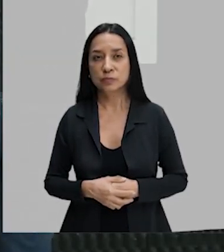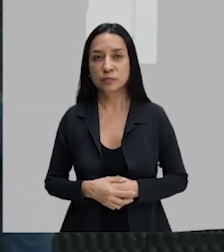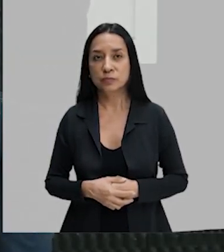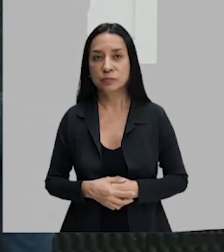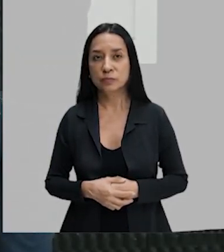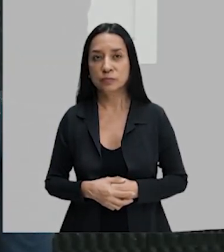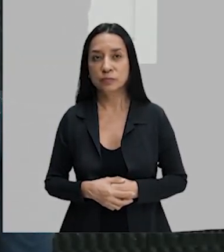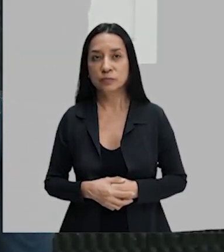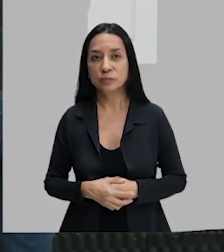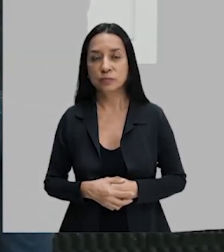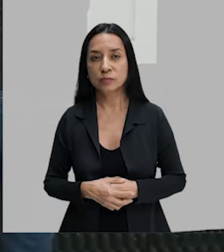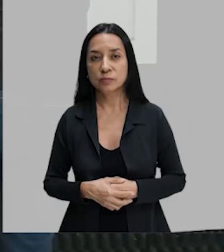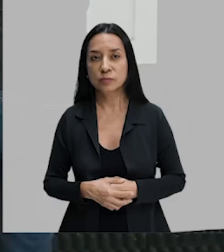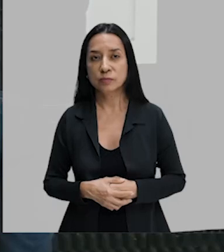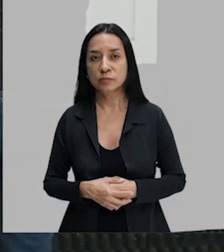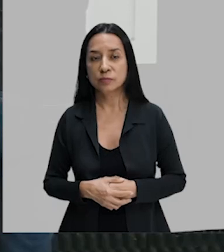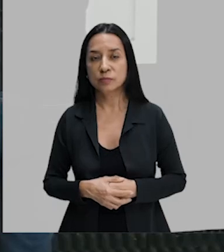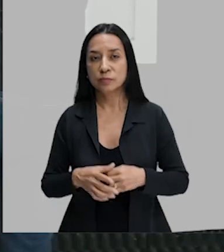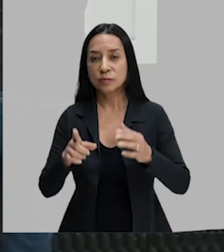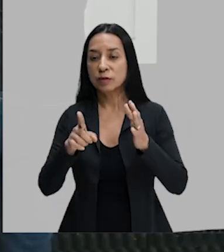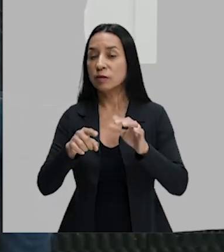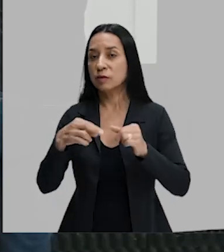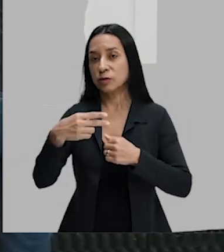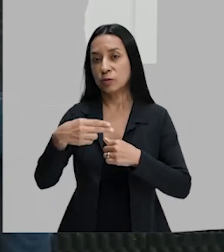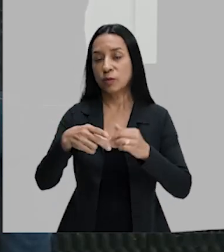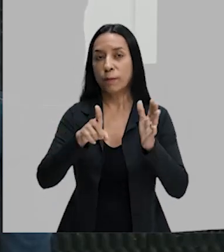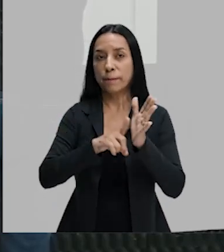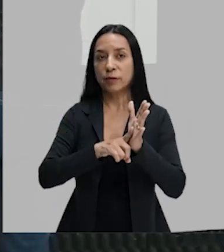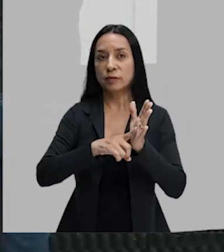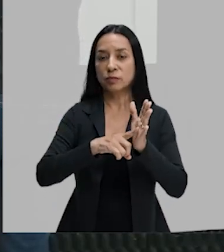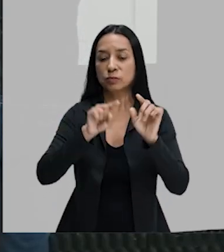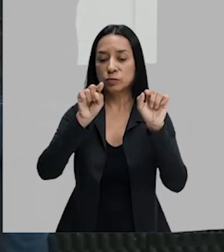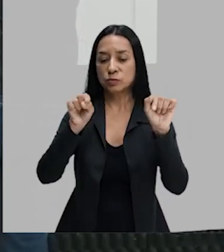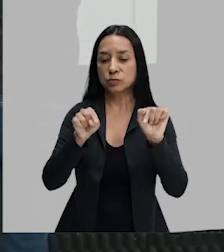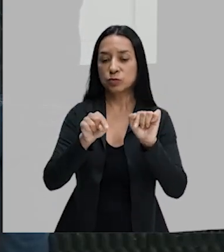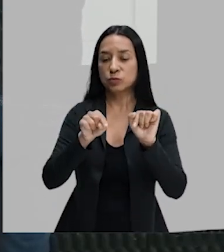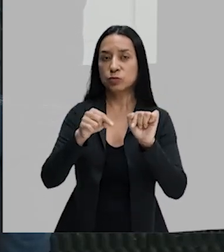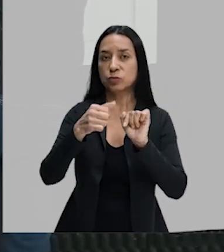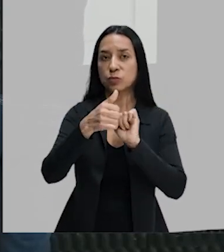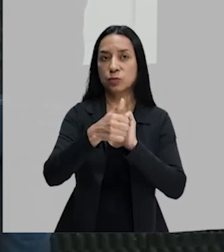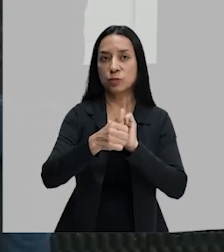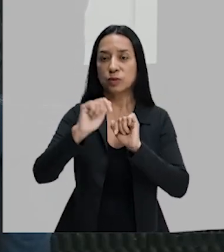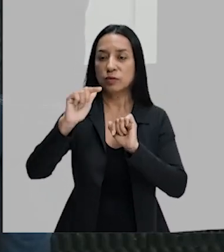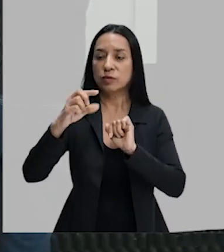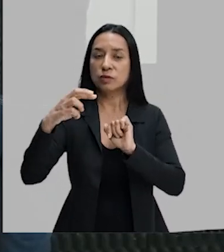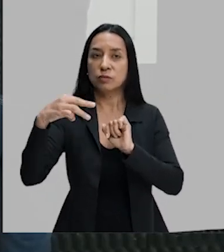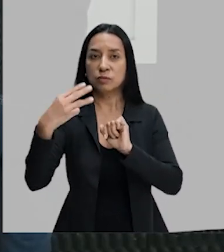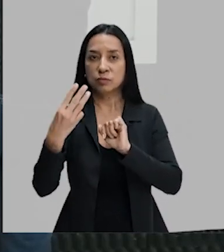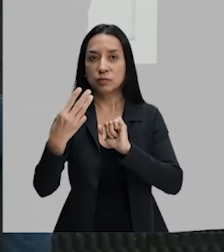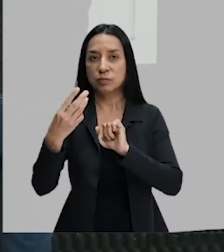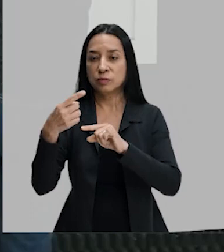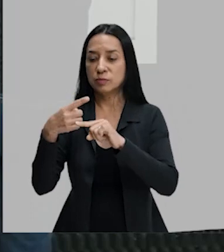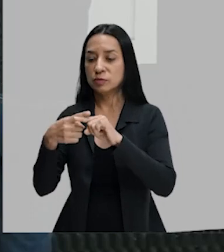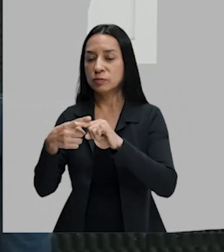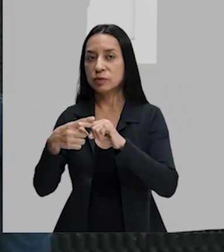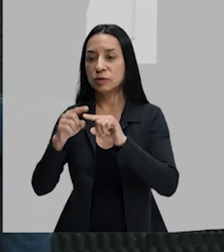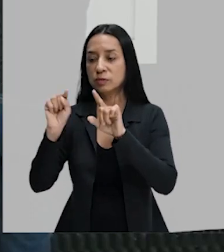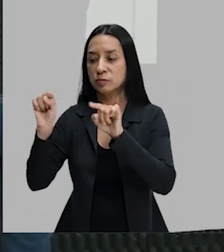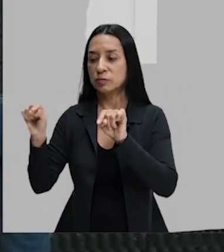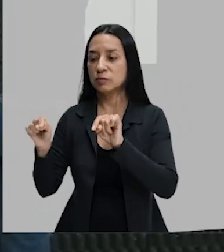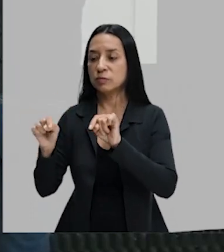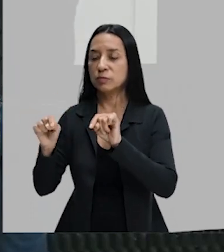né? Menos 1 elevado ao cubo multiplicado. Aqui vai dar 10 menos